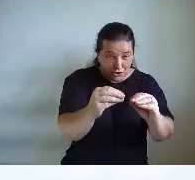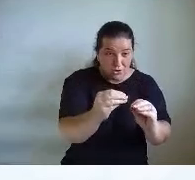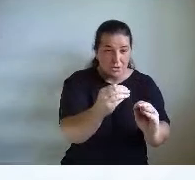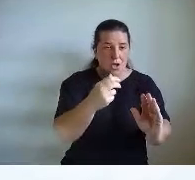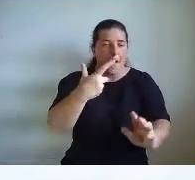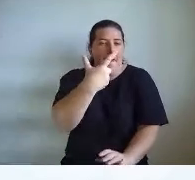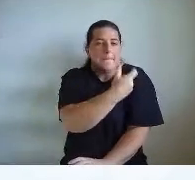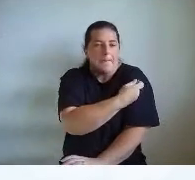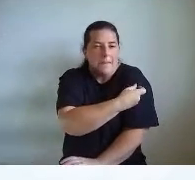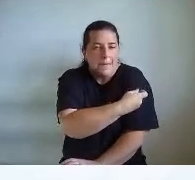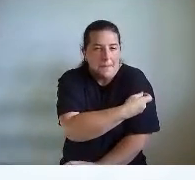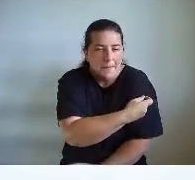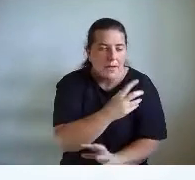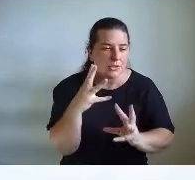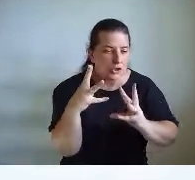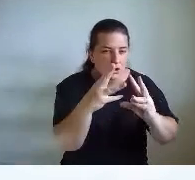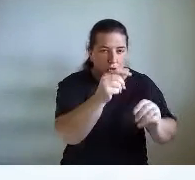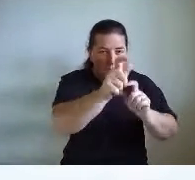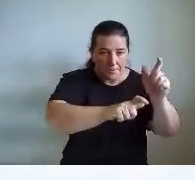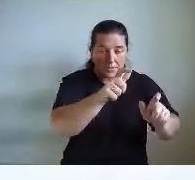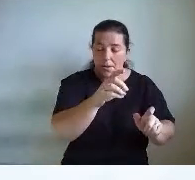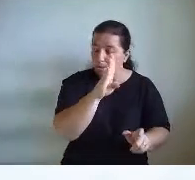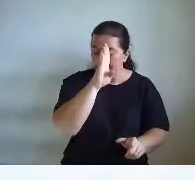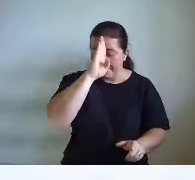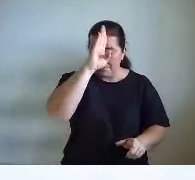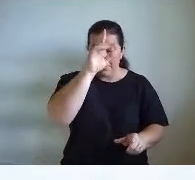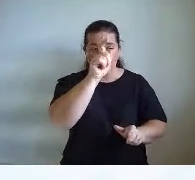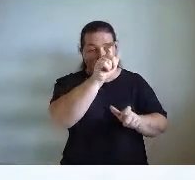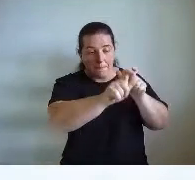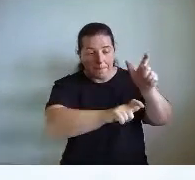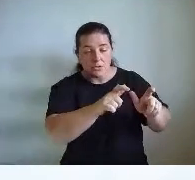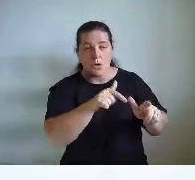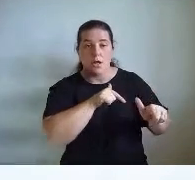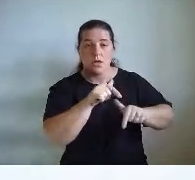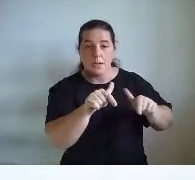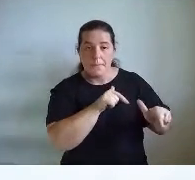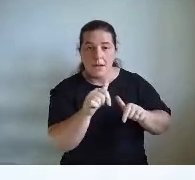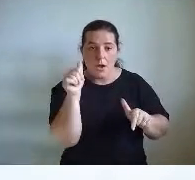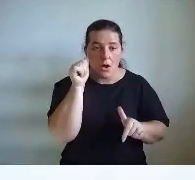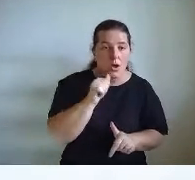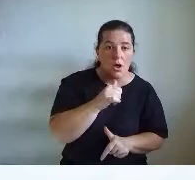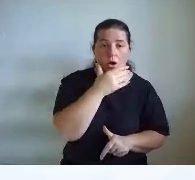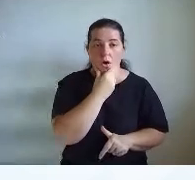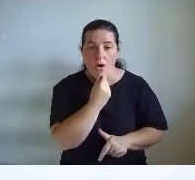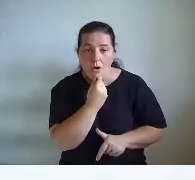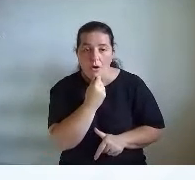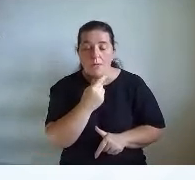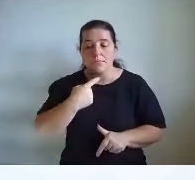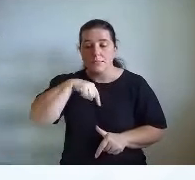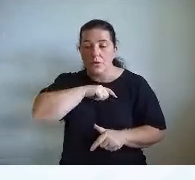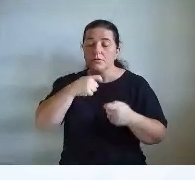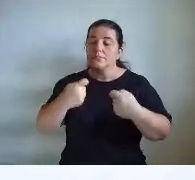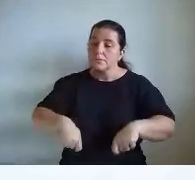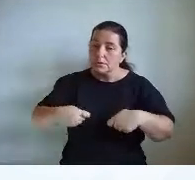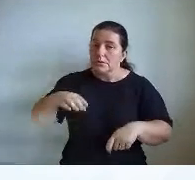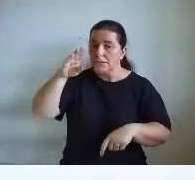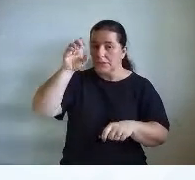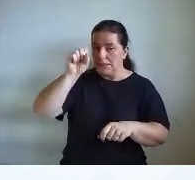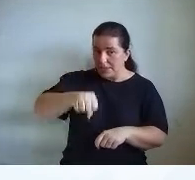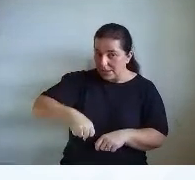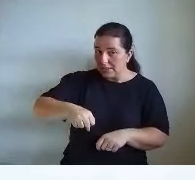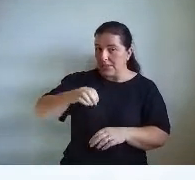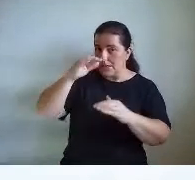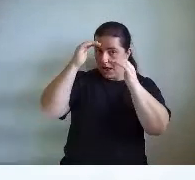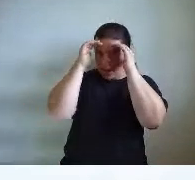todas, inclusive trabalhadores e trabalhadoras, nós temos que ter, sim, medidas de distanciamento social, de